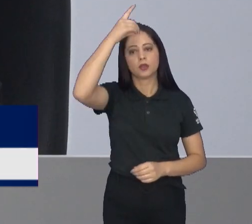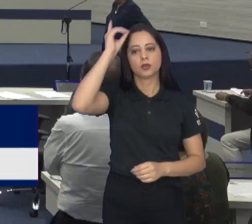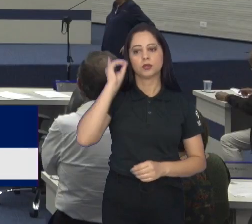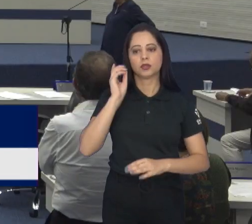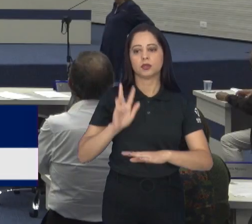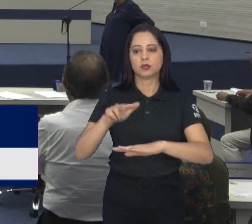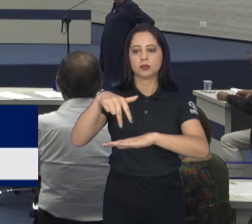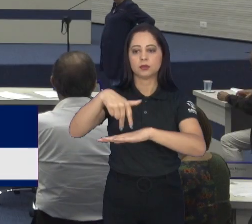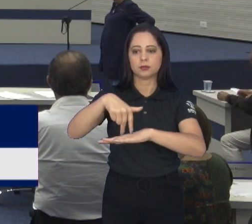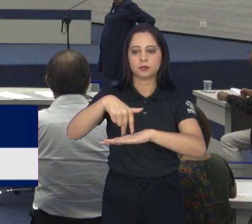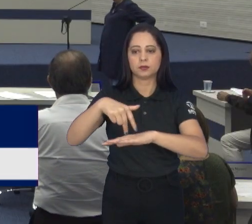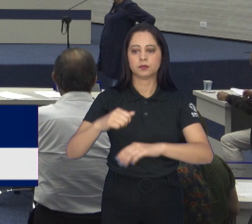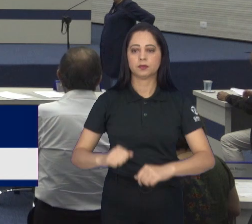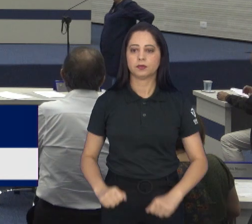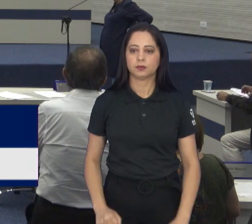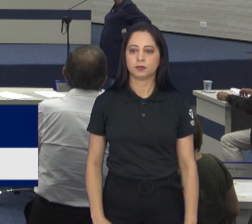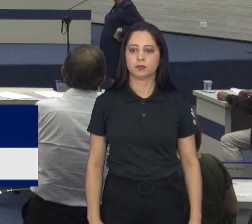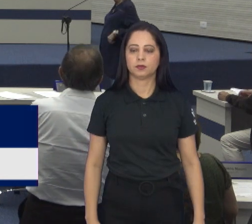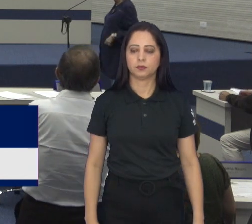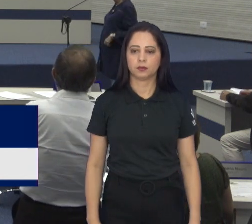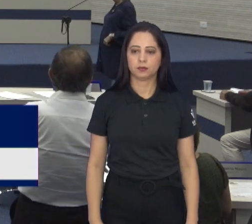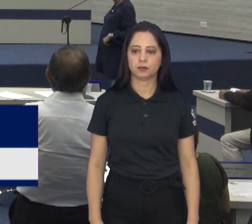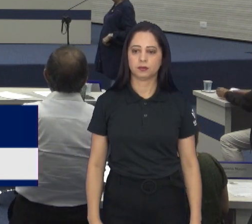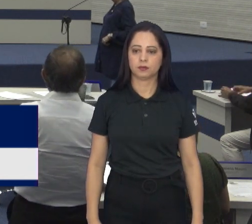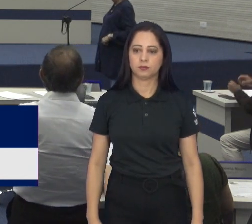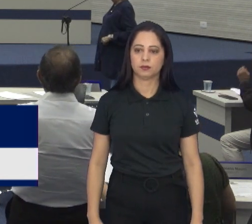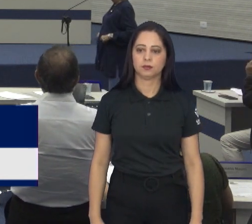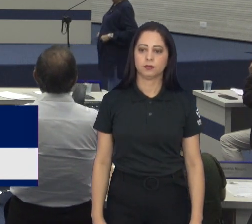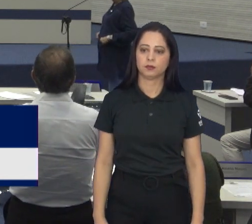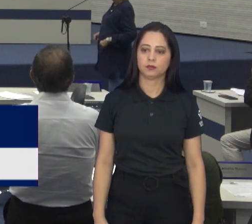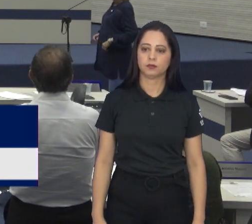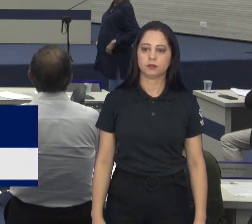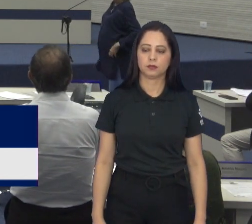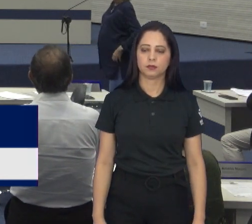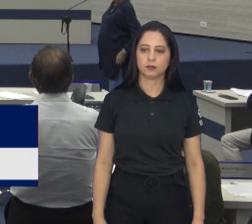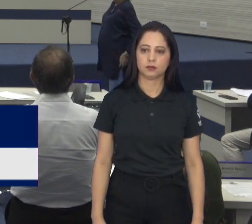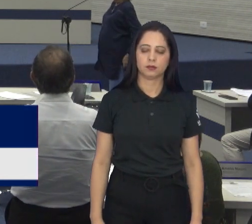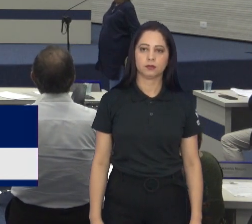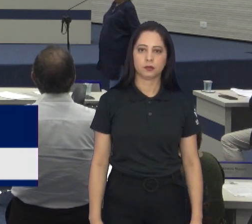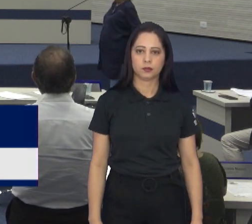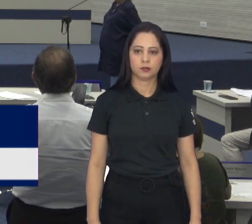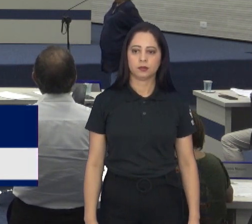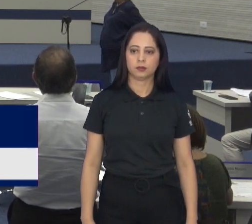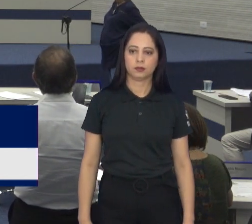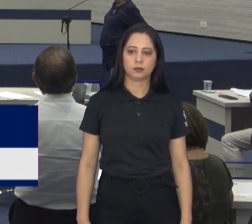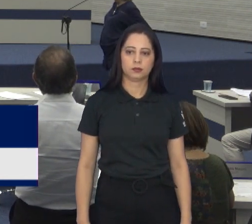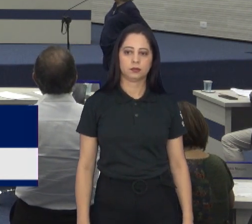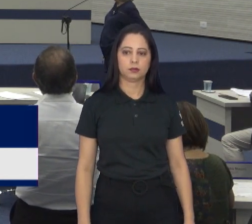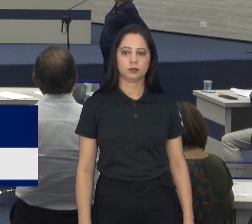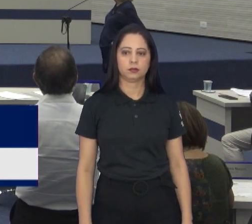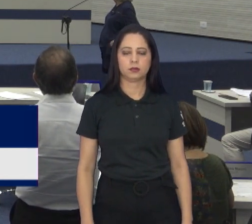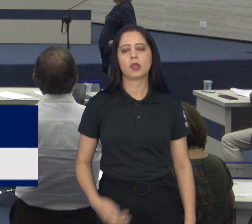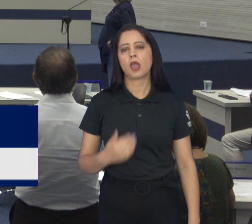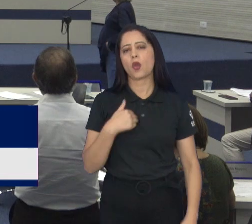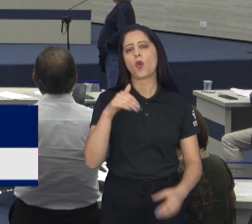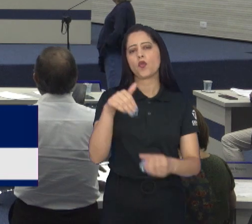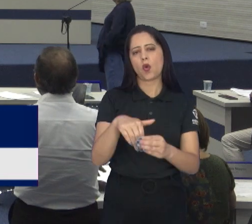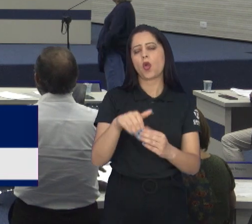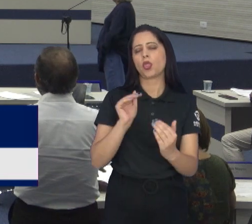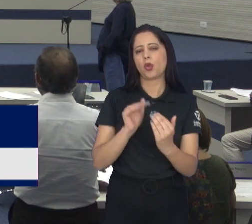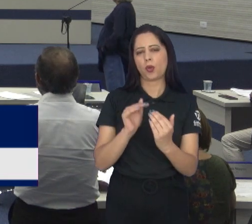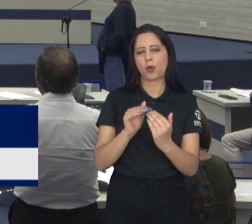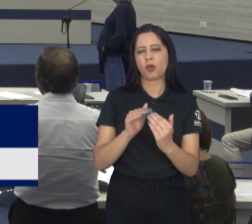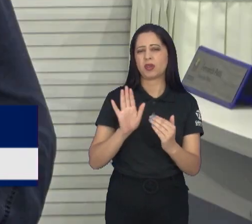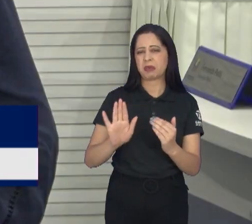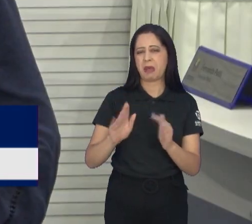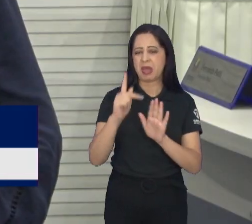Rita. Olha, eu vou deixar aqui a minha... Vou votar a favor, mas eu acho que